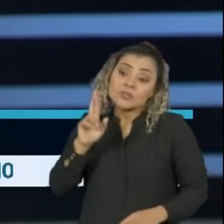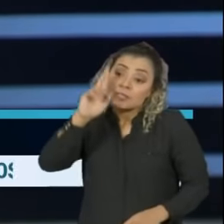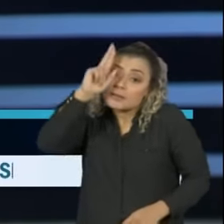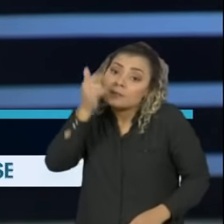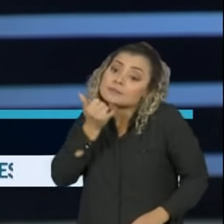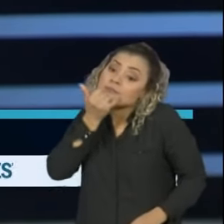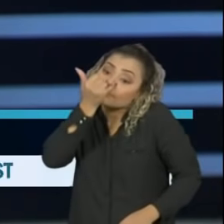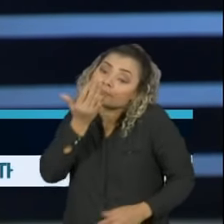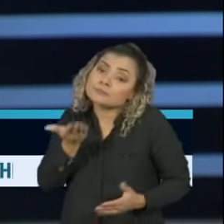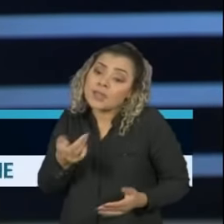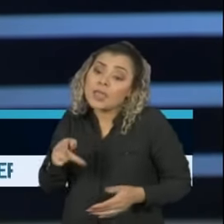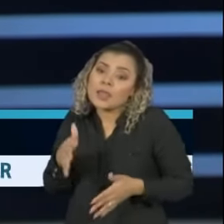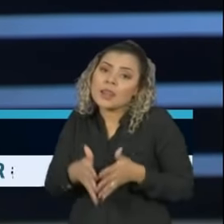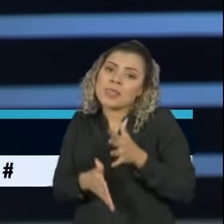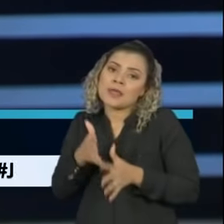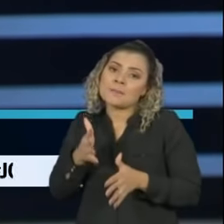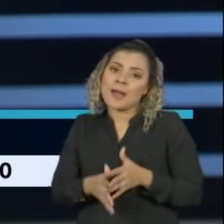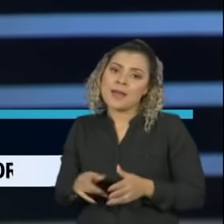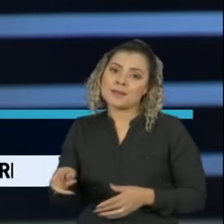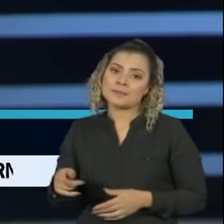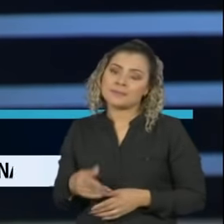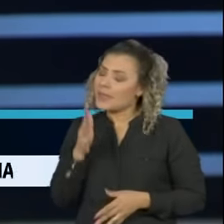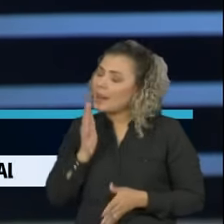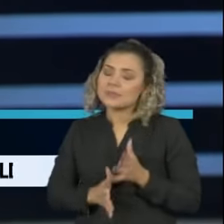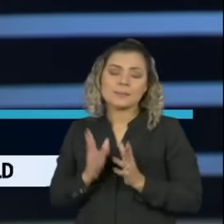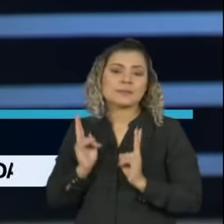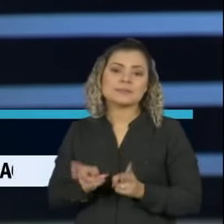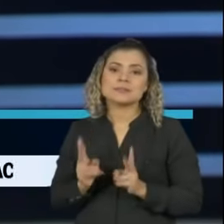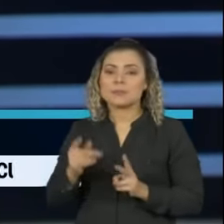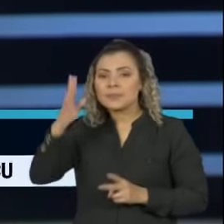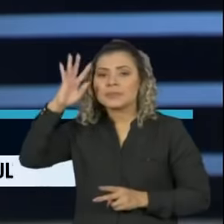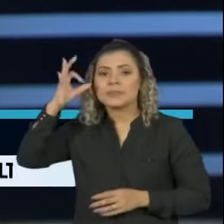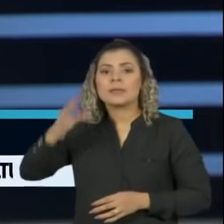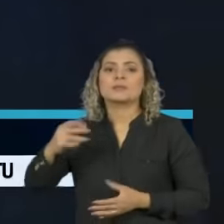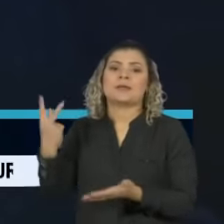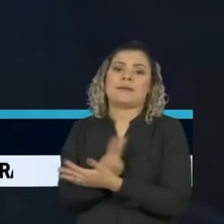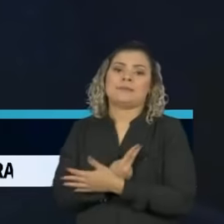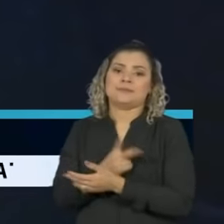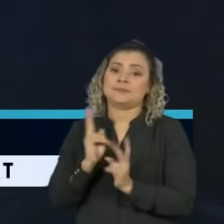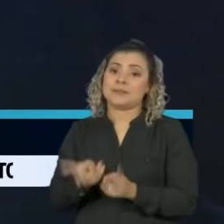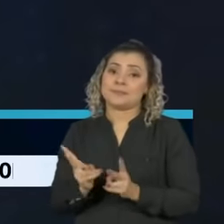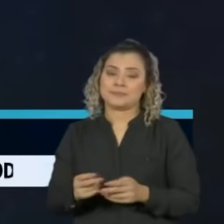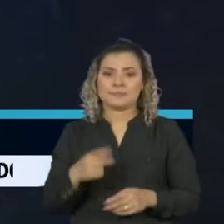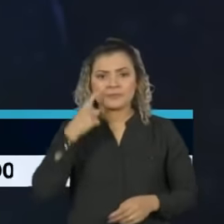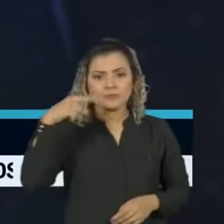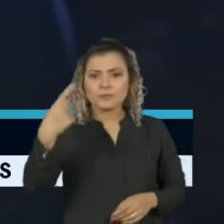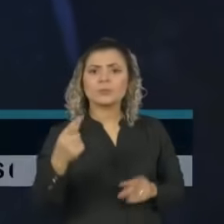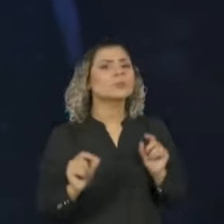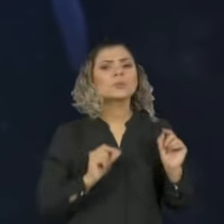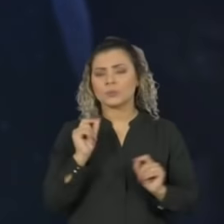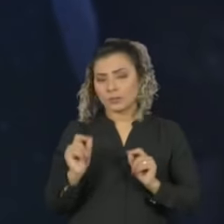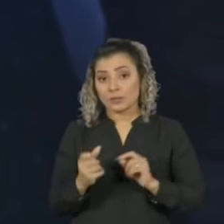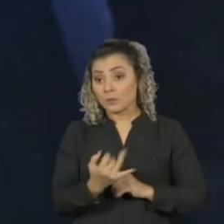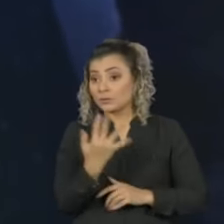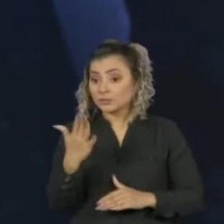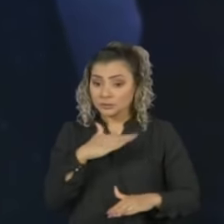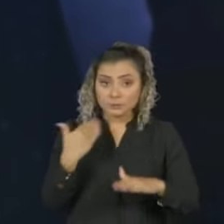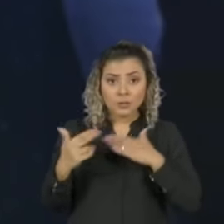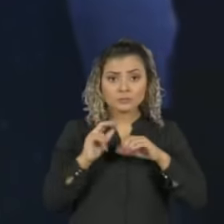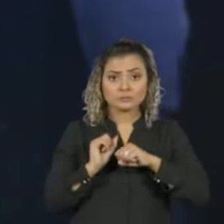sem querer, ele atrapalha até nesse nível o entendimento das coisas. E você vai ver a seguir. Número de mortos